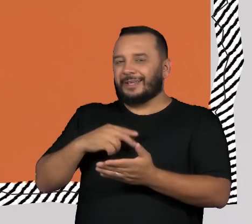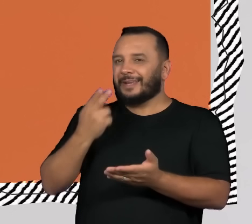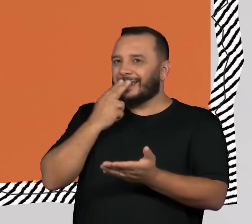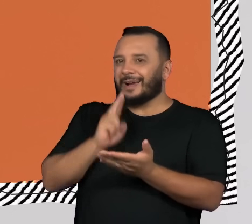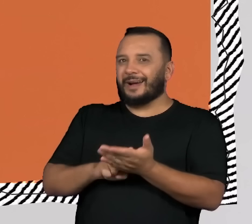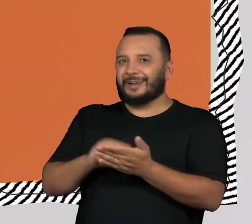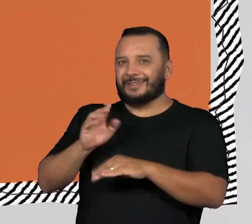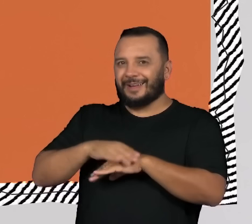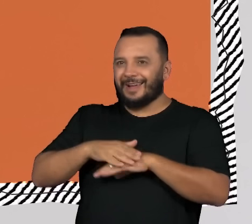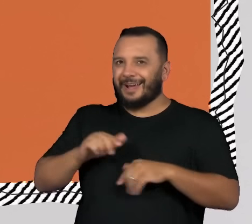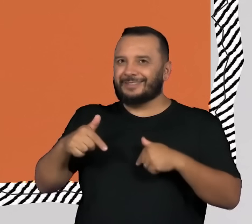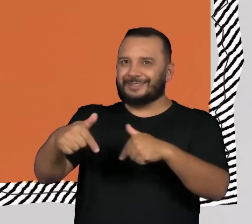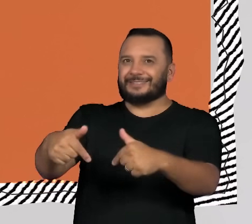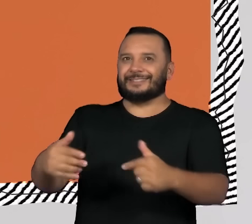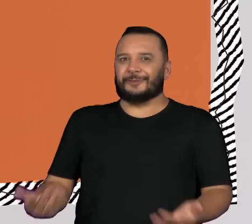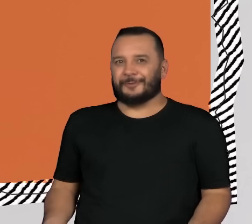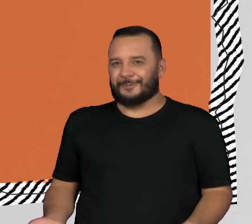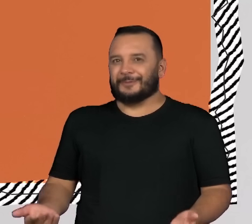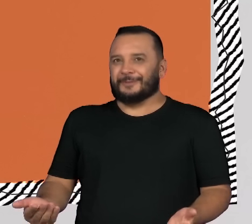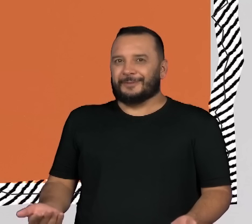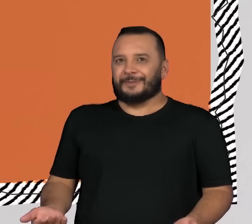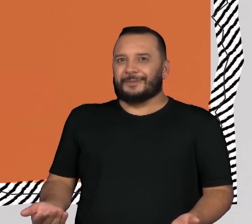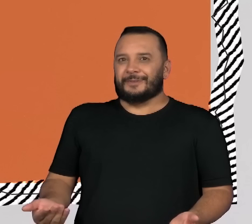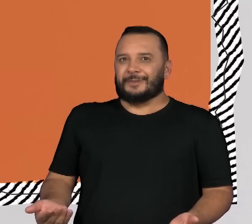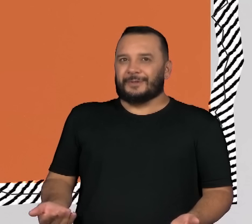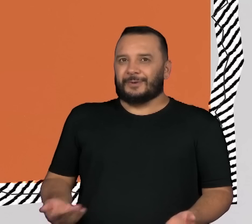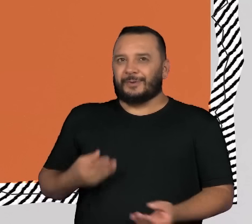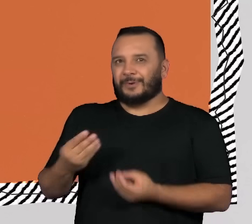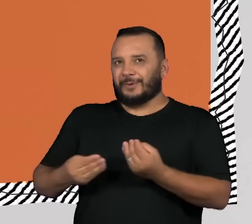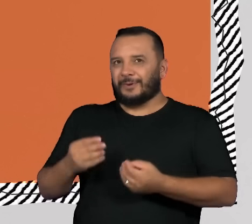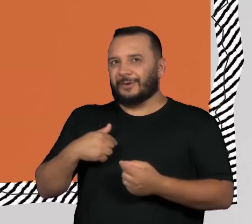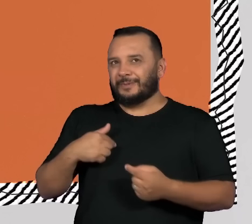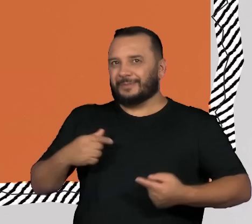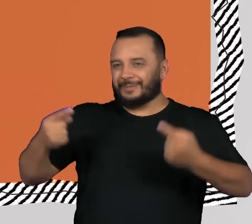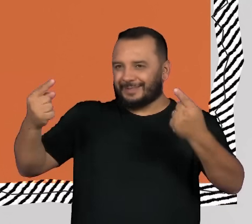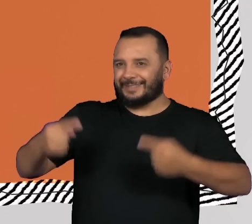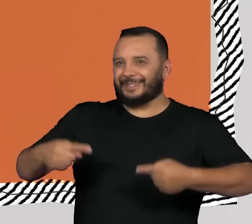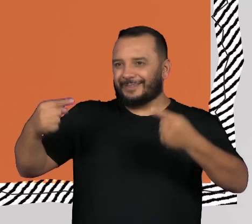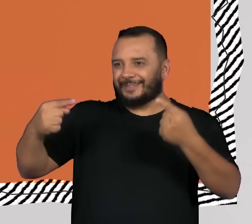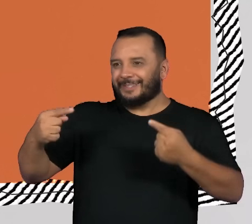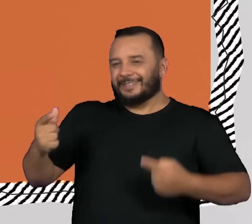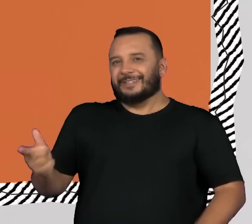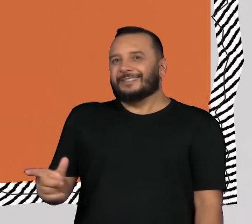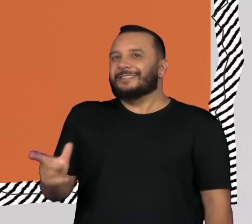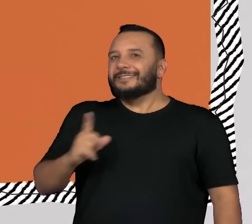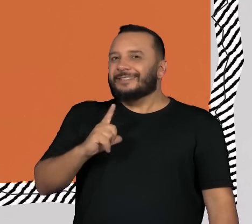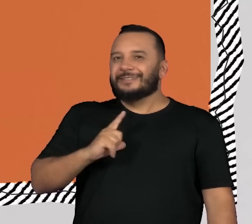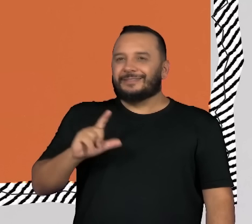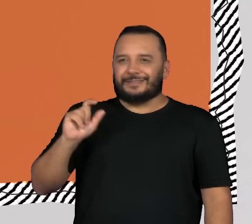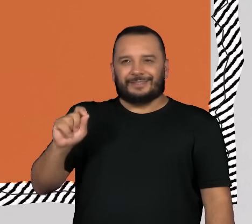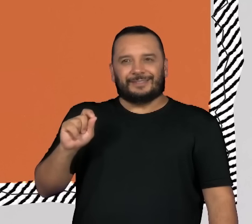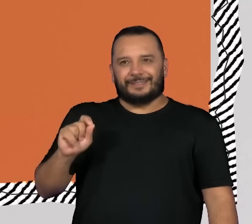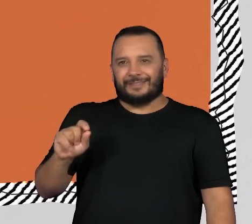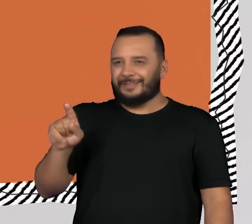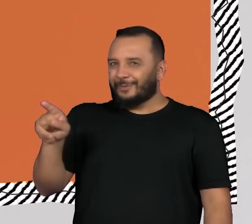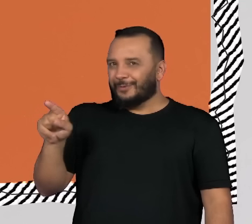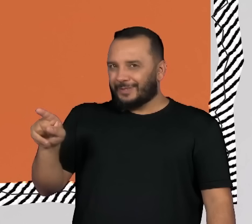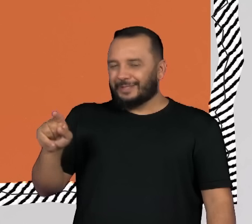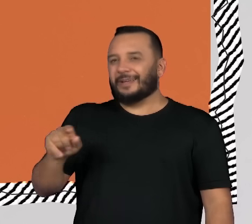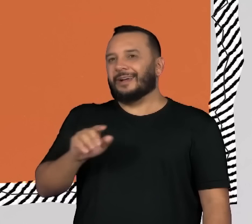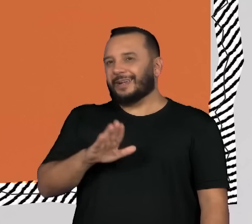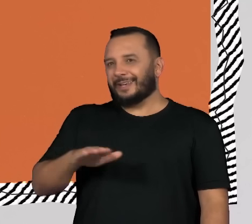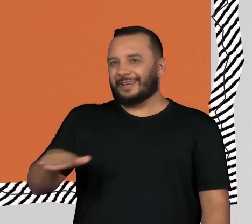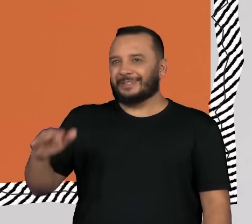ação e de desafio, que tem desde... você foi uma